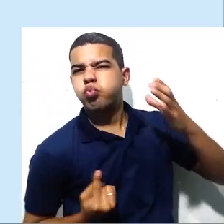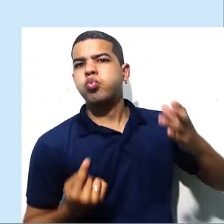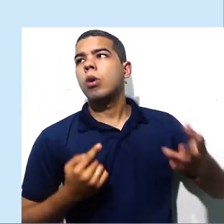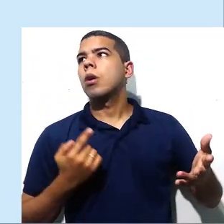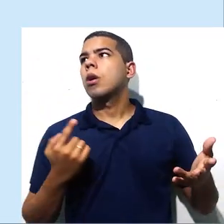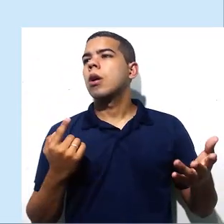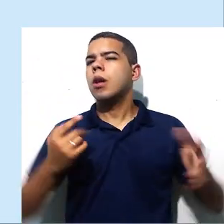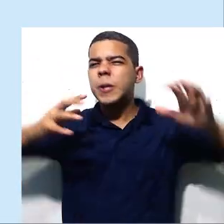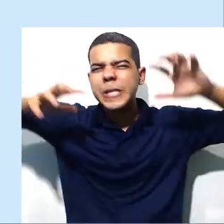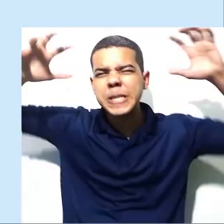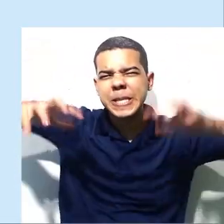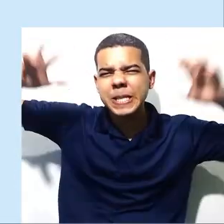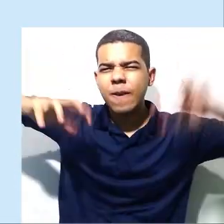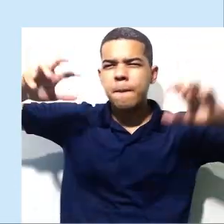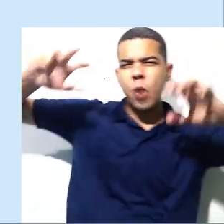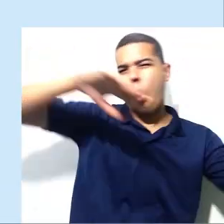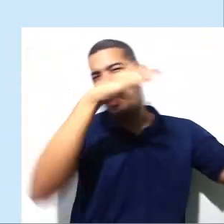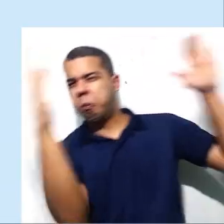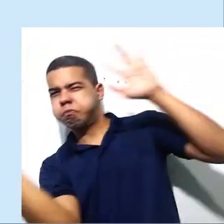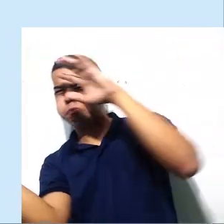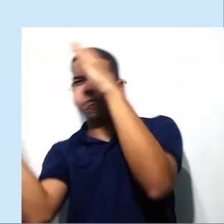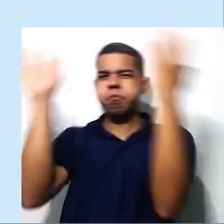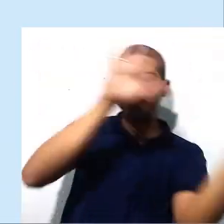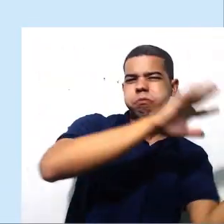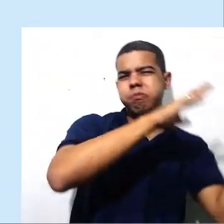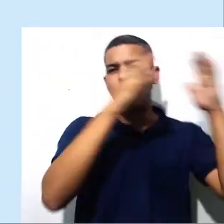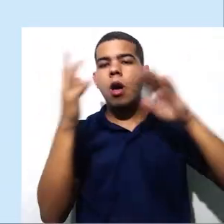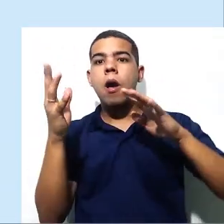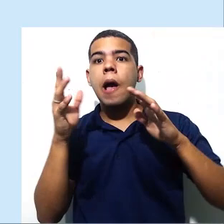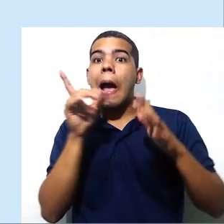como tempestades, inundações,